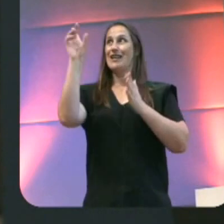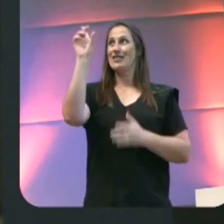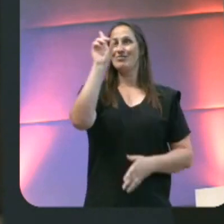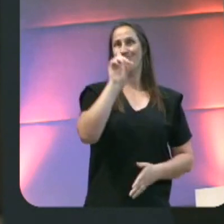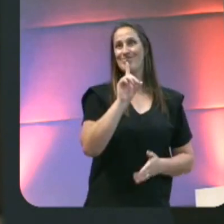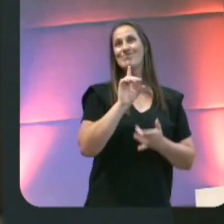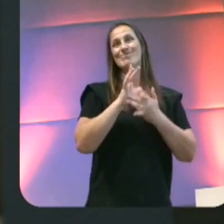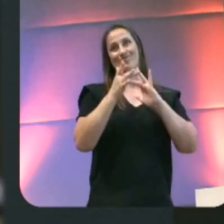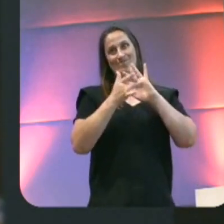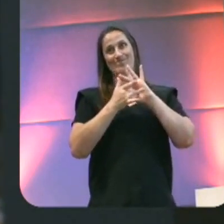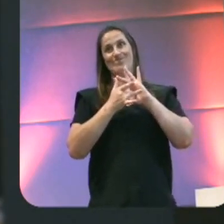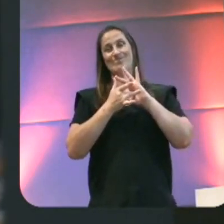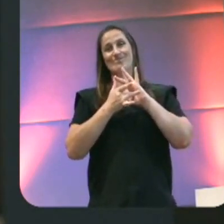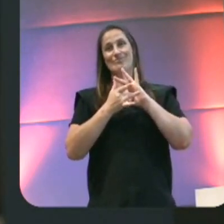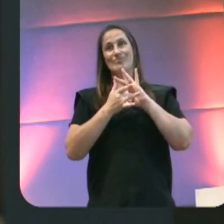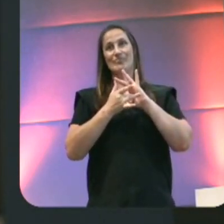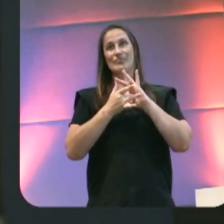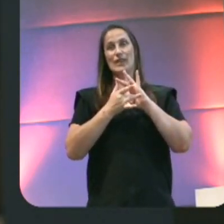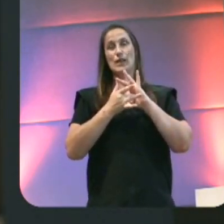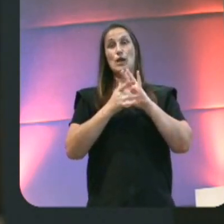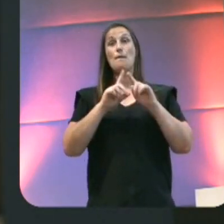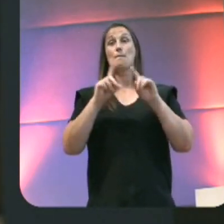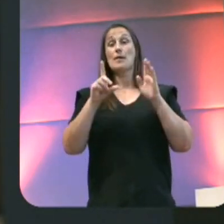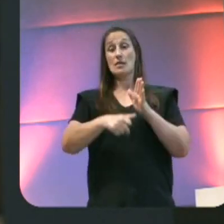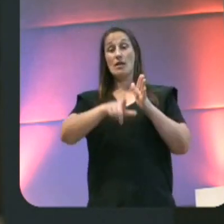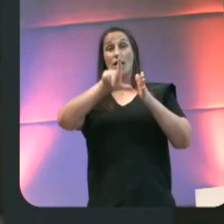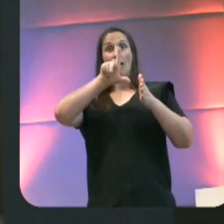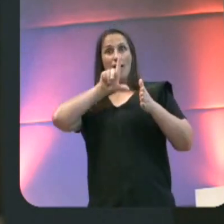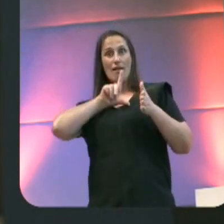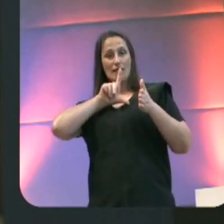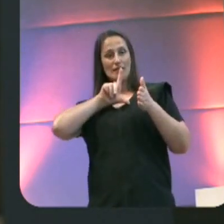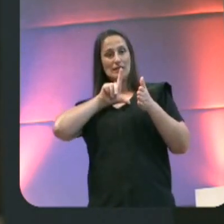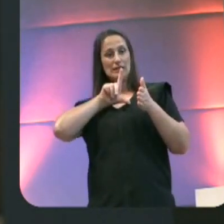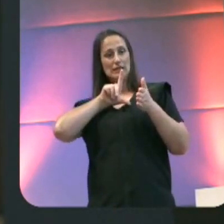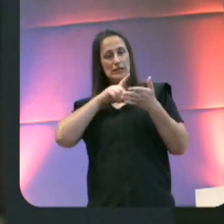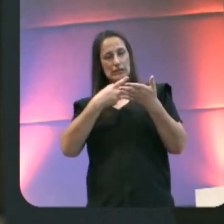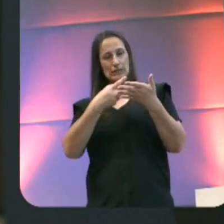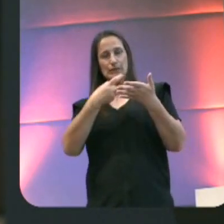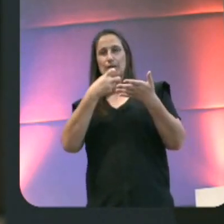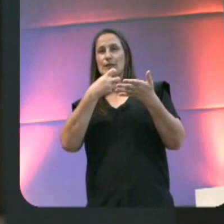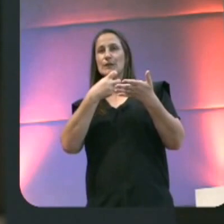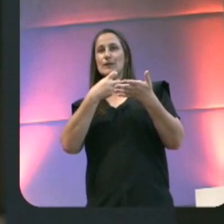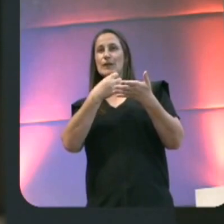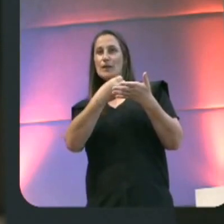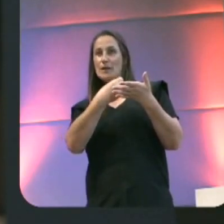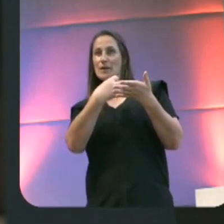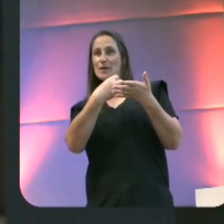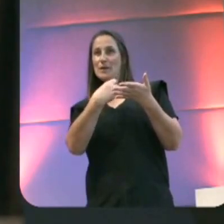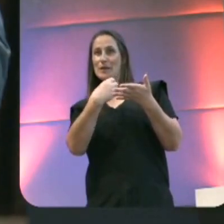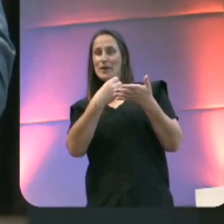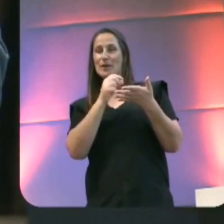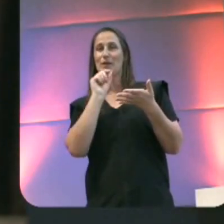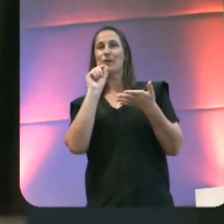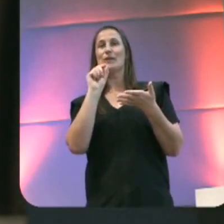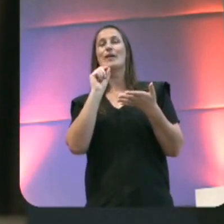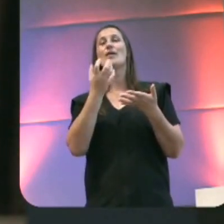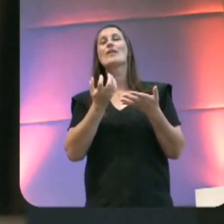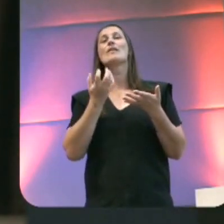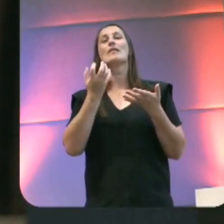Senhor. Mas antes de chegar a olhar para essas lições secundárias, eu